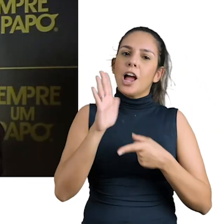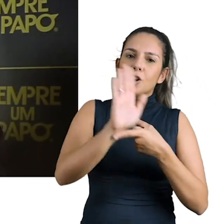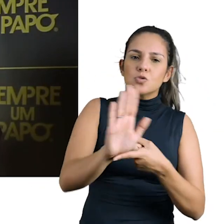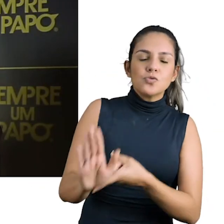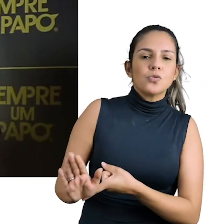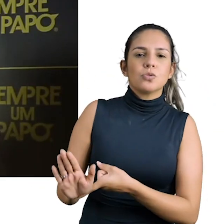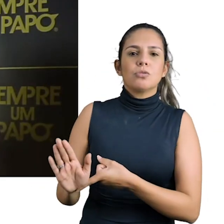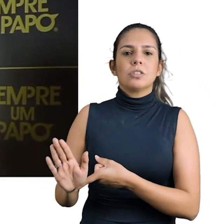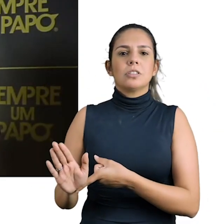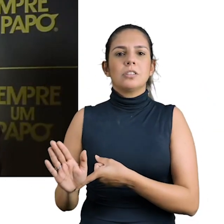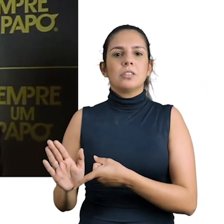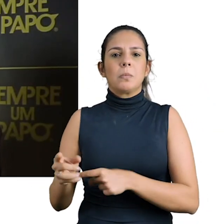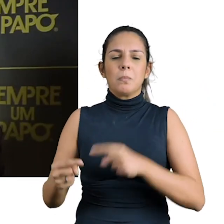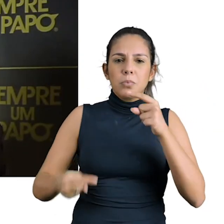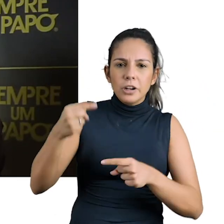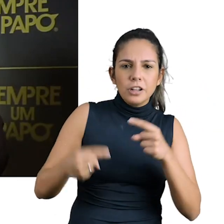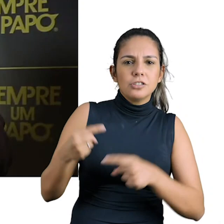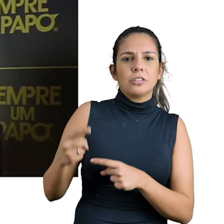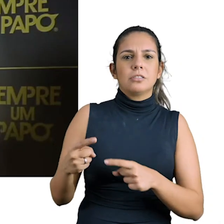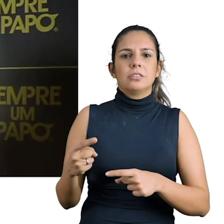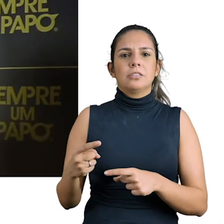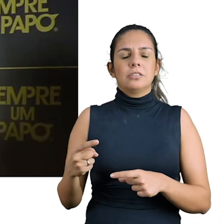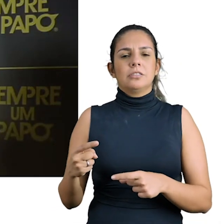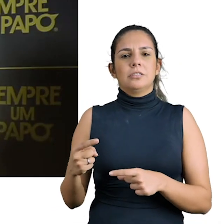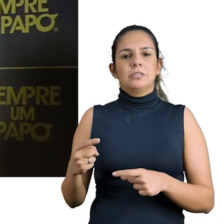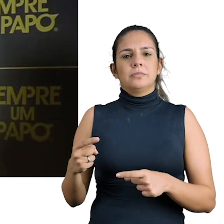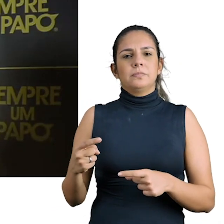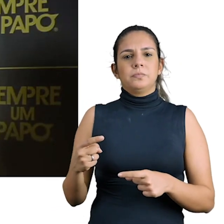compor políticas que estão sendo